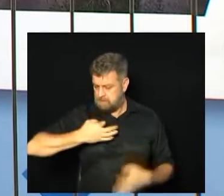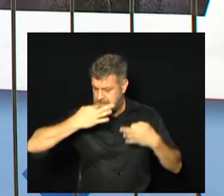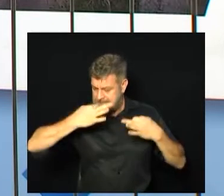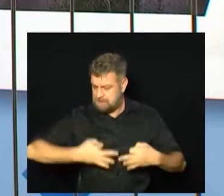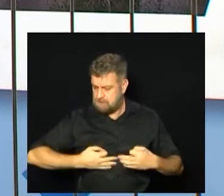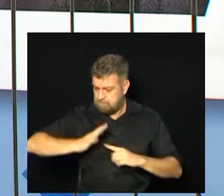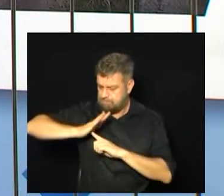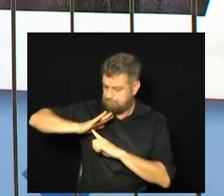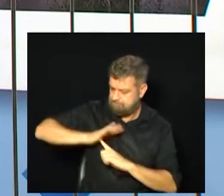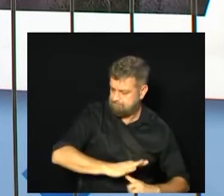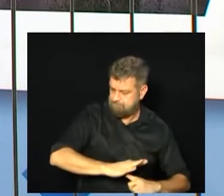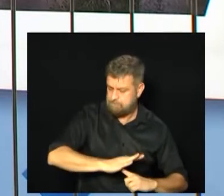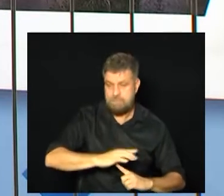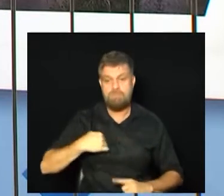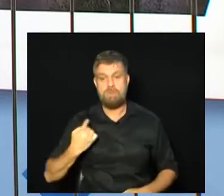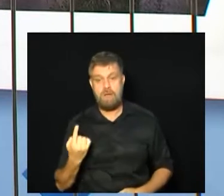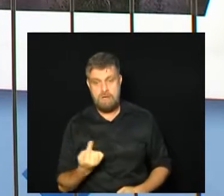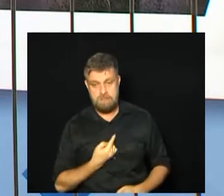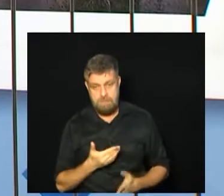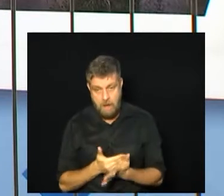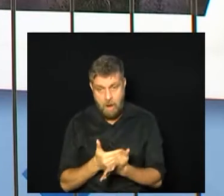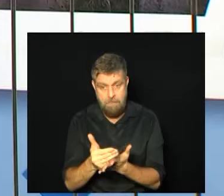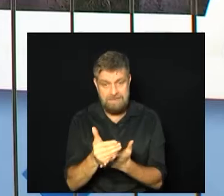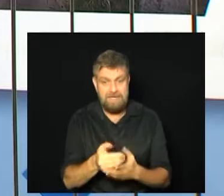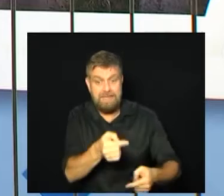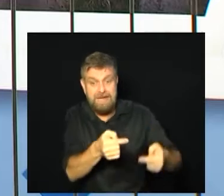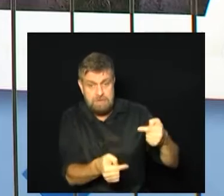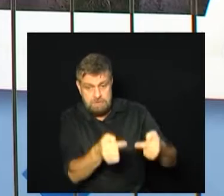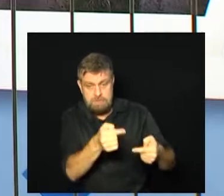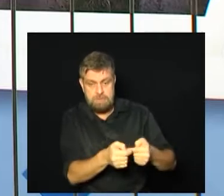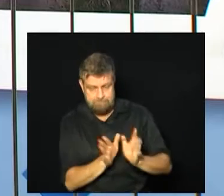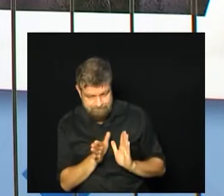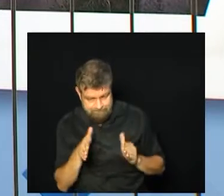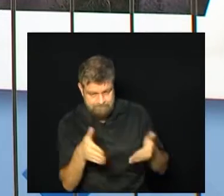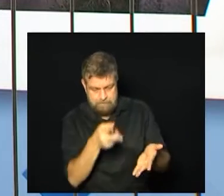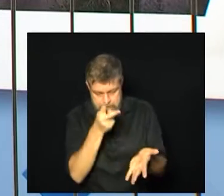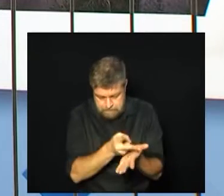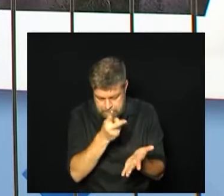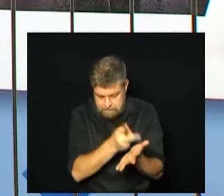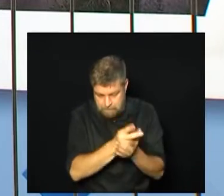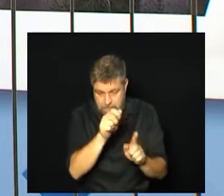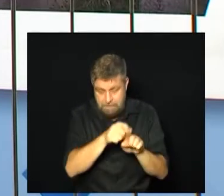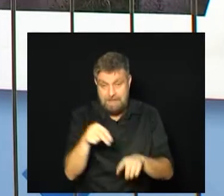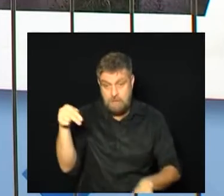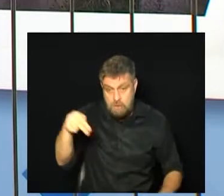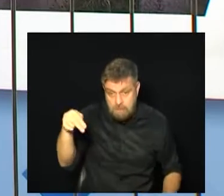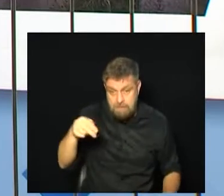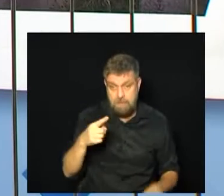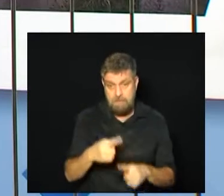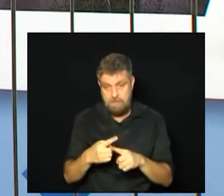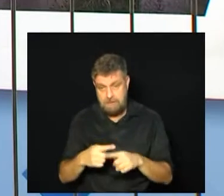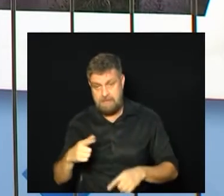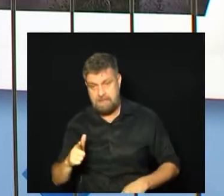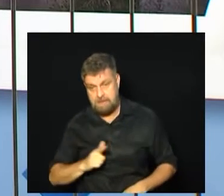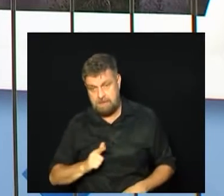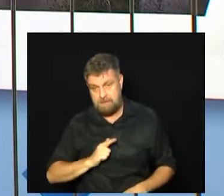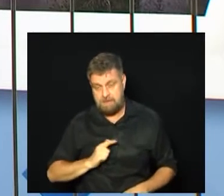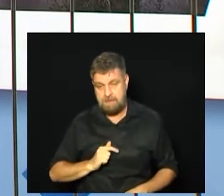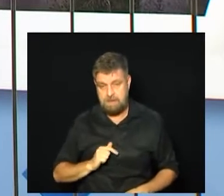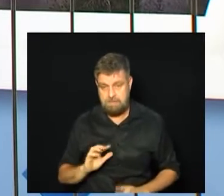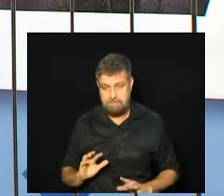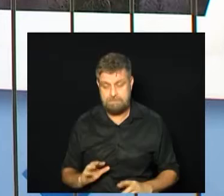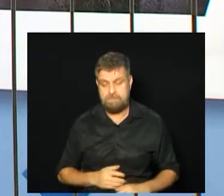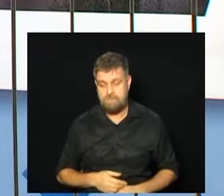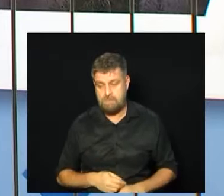das pessoas, a gente vai começar a discutir com mais intensidade, não só no mês de novembro, né, porque a gente no mês de novembro acaba dando uma